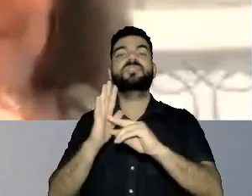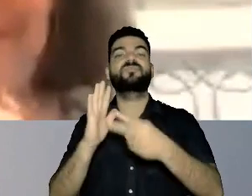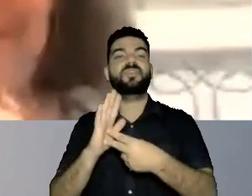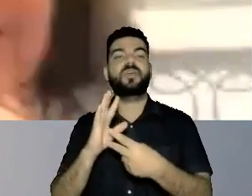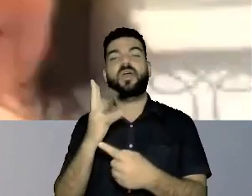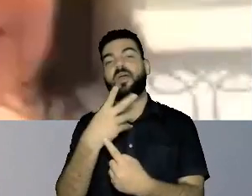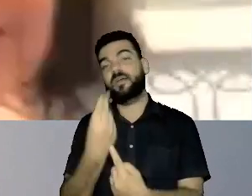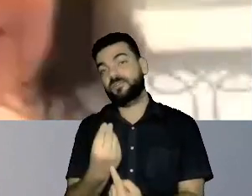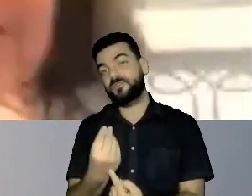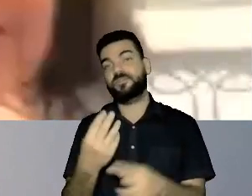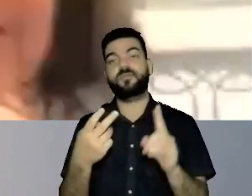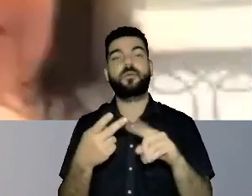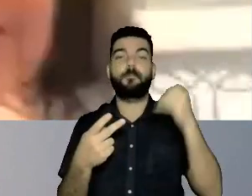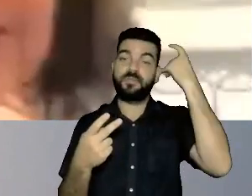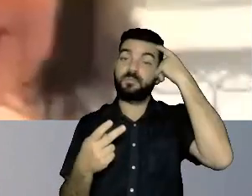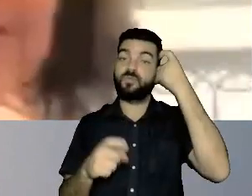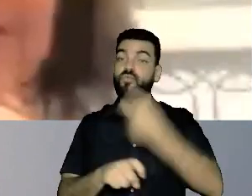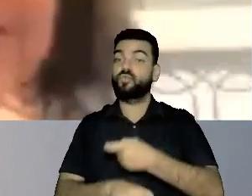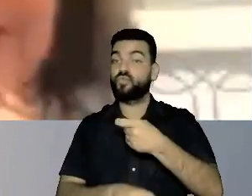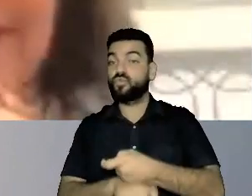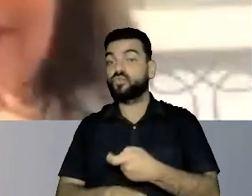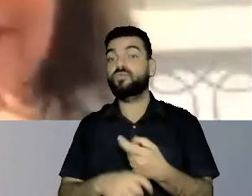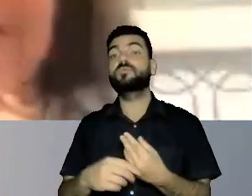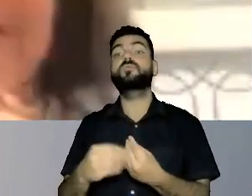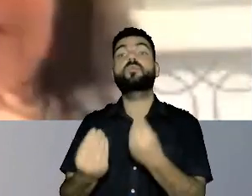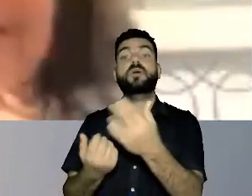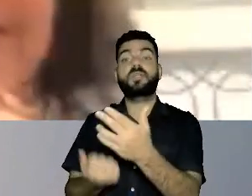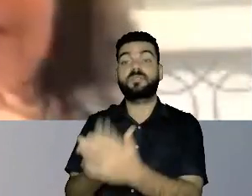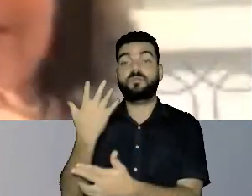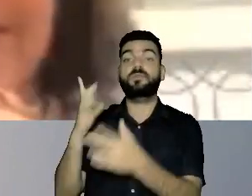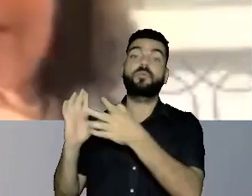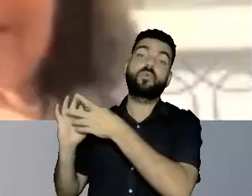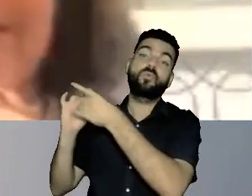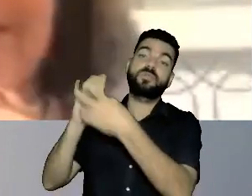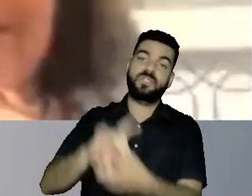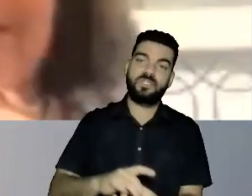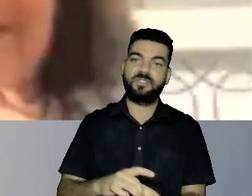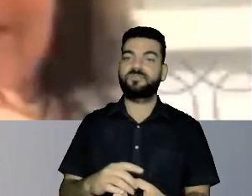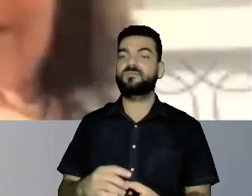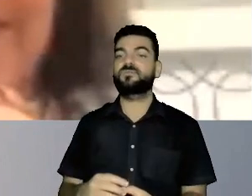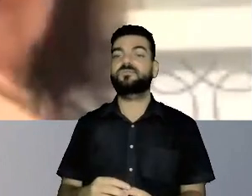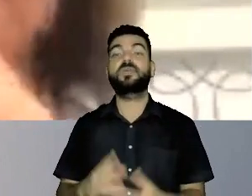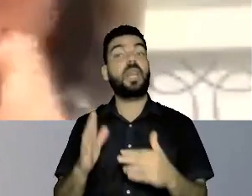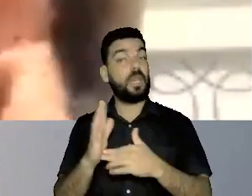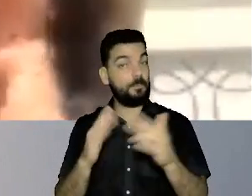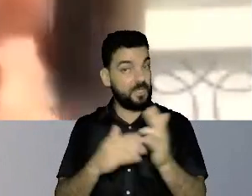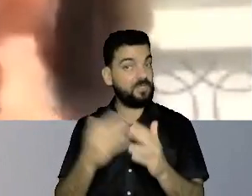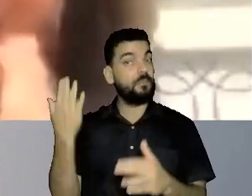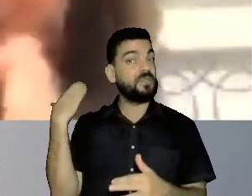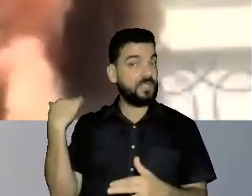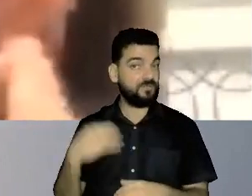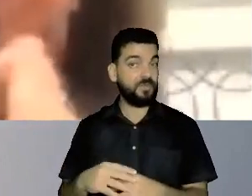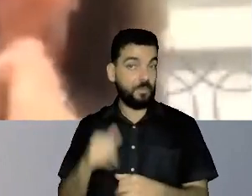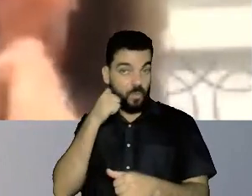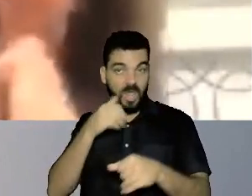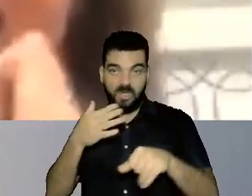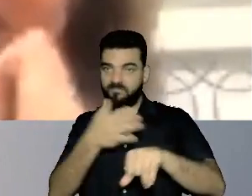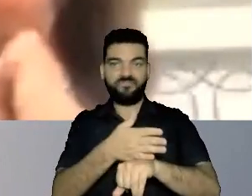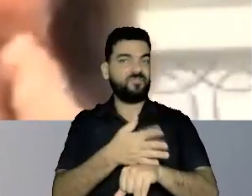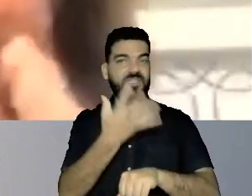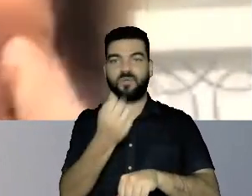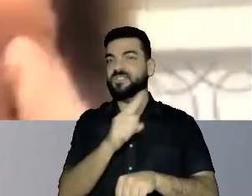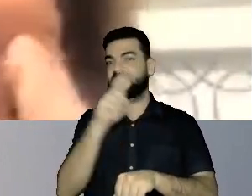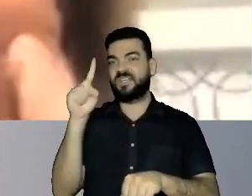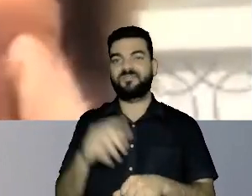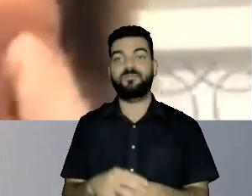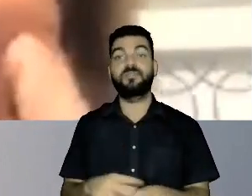que existe, na verdade, são conceitos equivocados de arte, pensar na questão da produção, o contexto